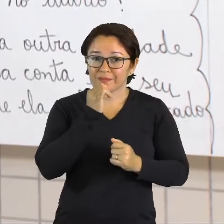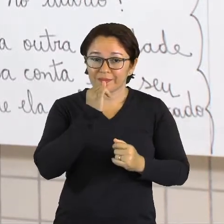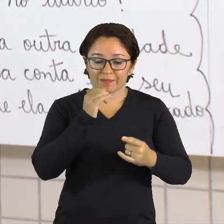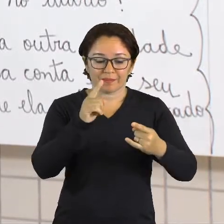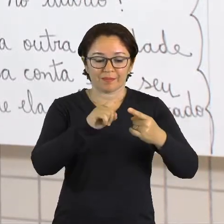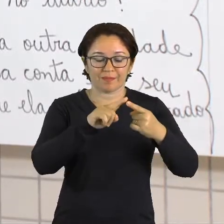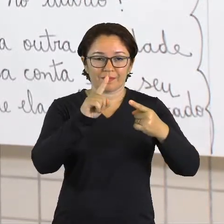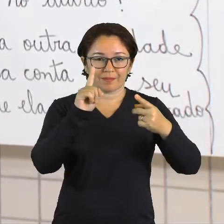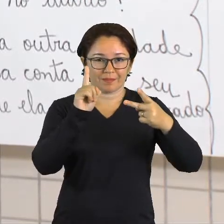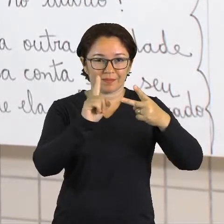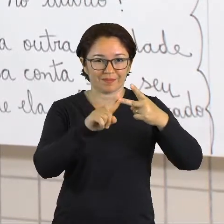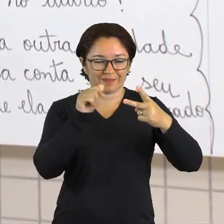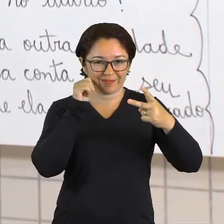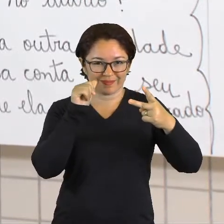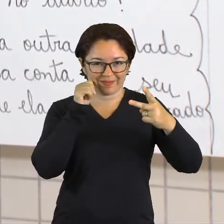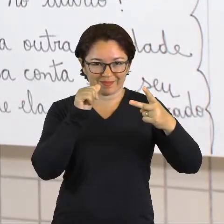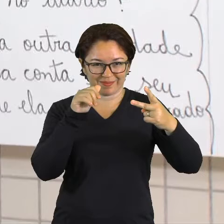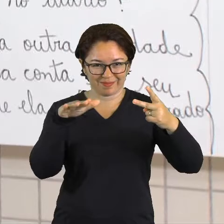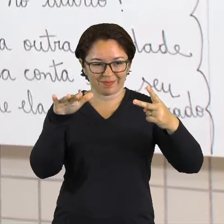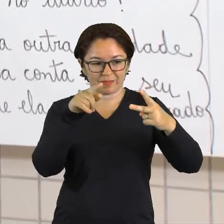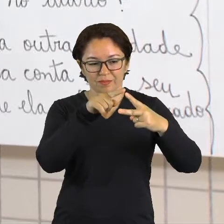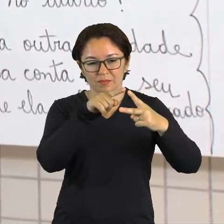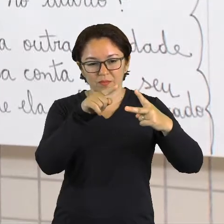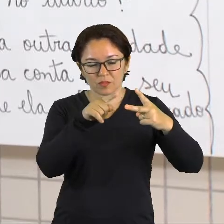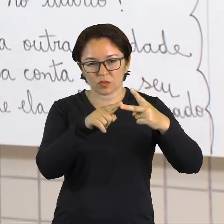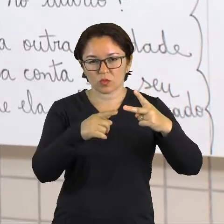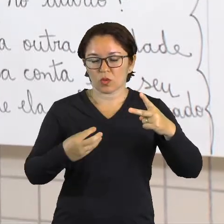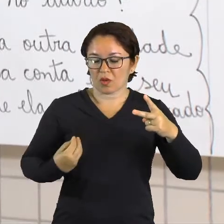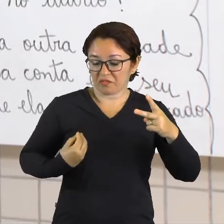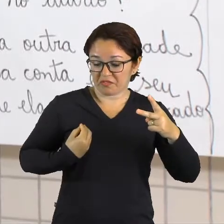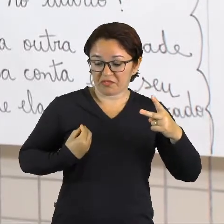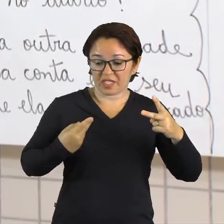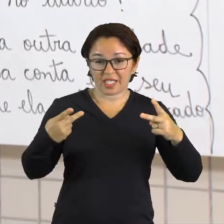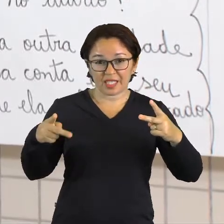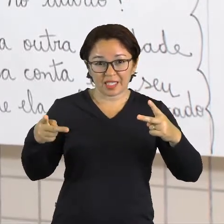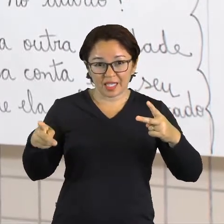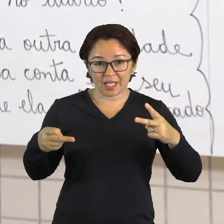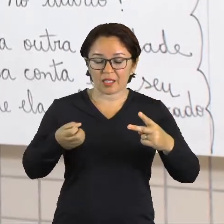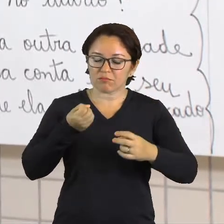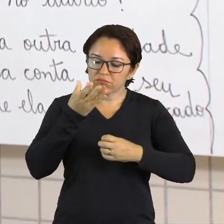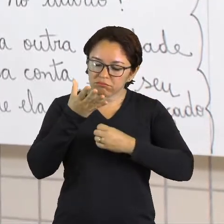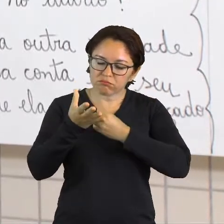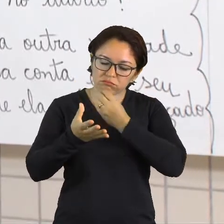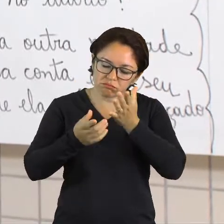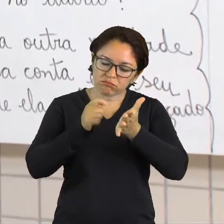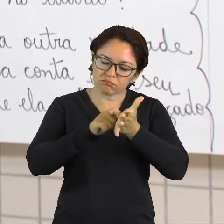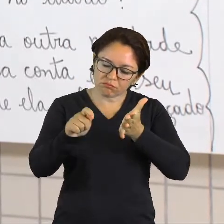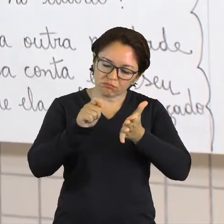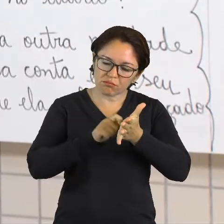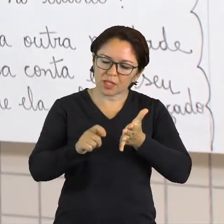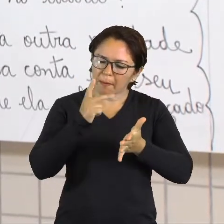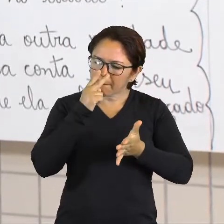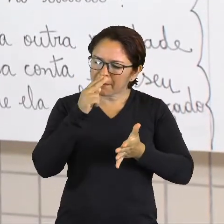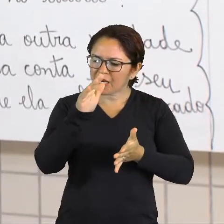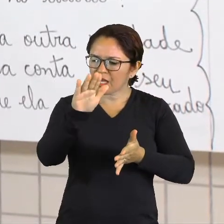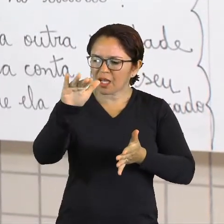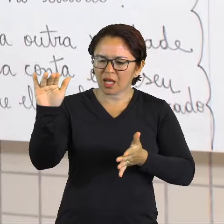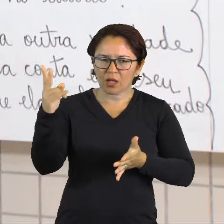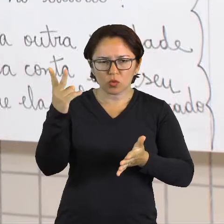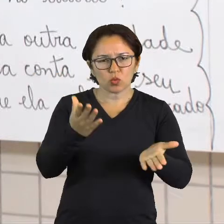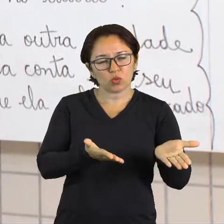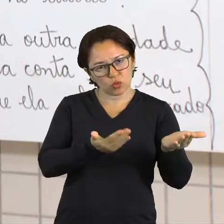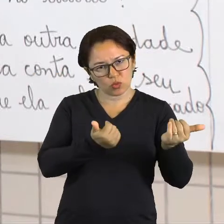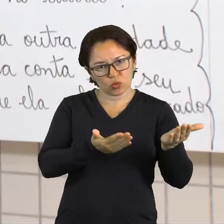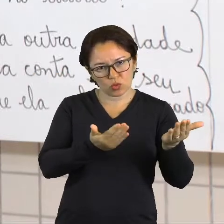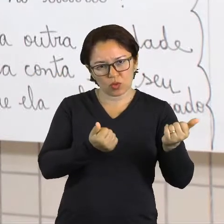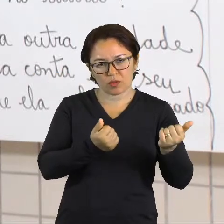duas estão relatando algo, né? Parece que as duas são adolescentes. A gente vê isso mais claramente no texto